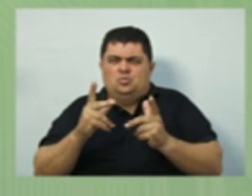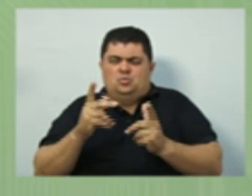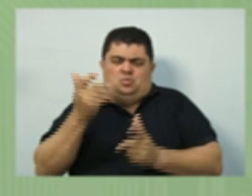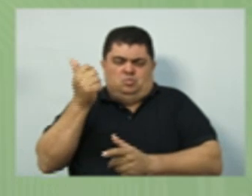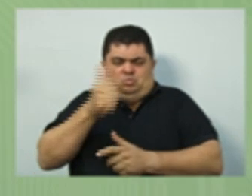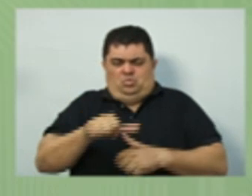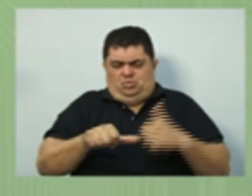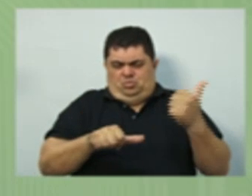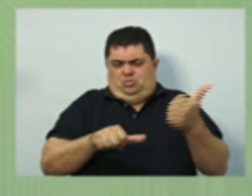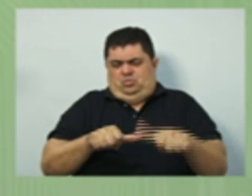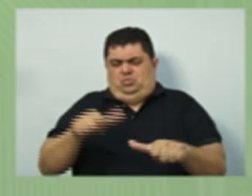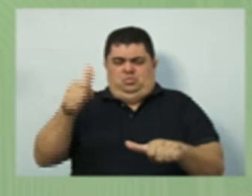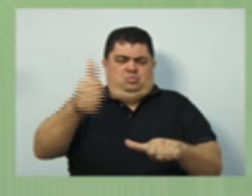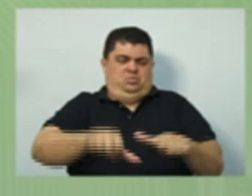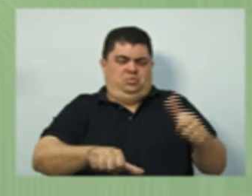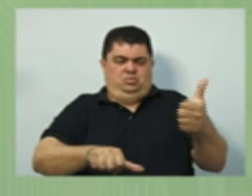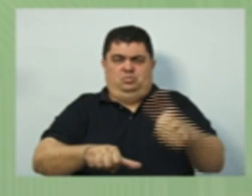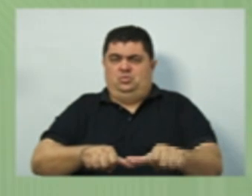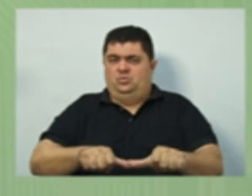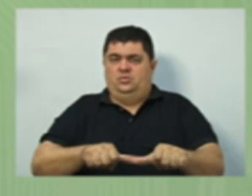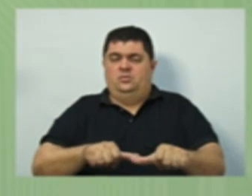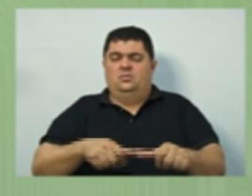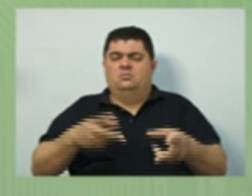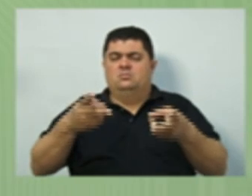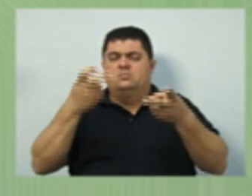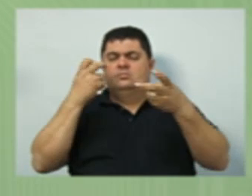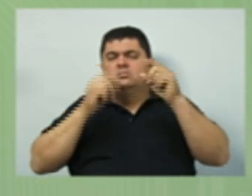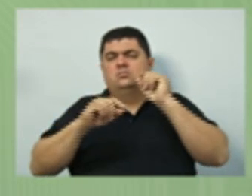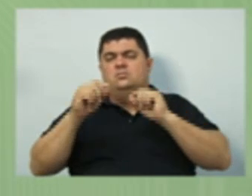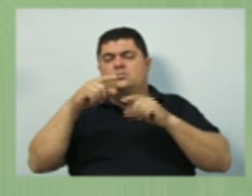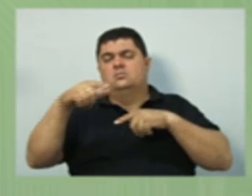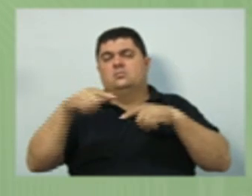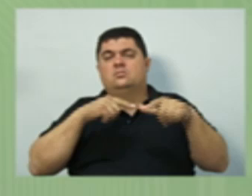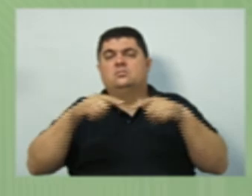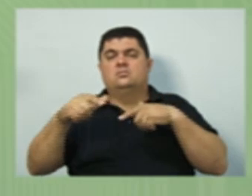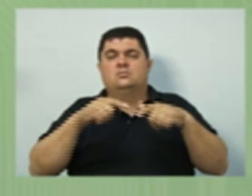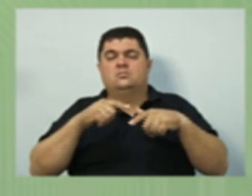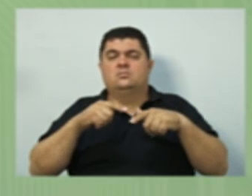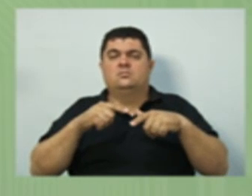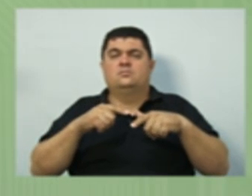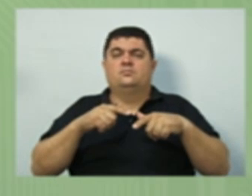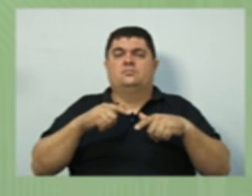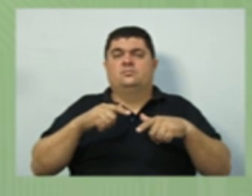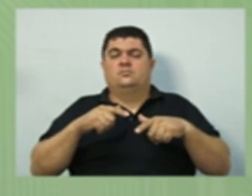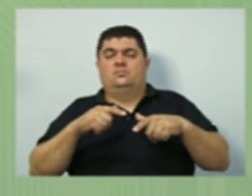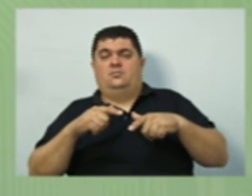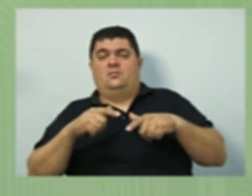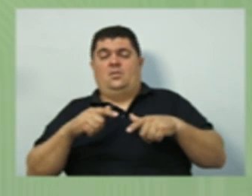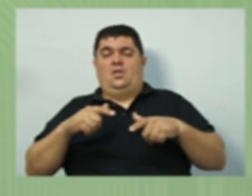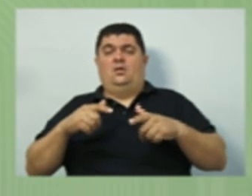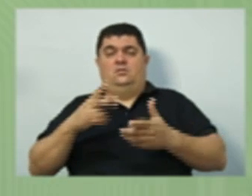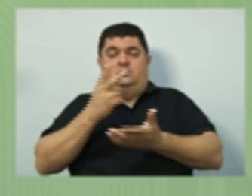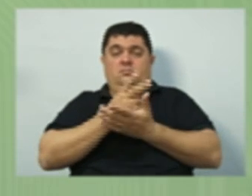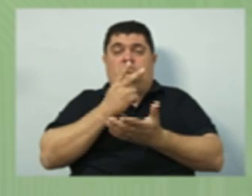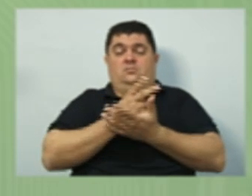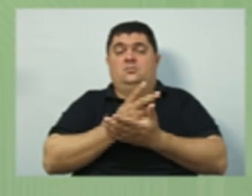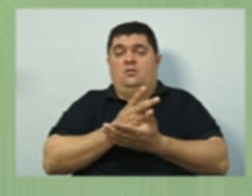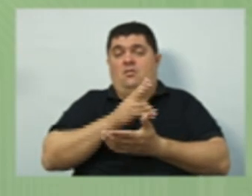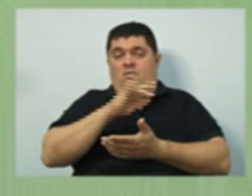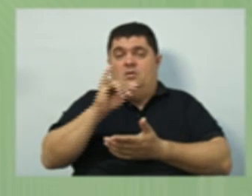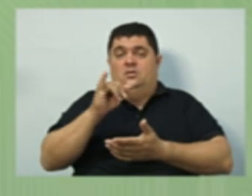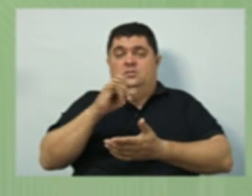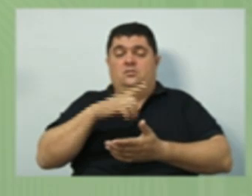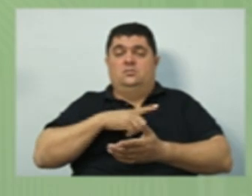vimos até esse momento nos supõe a perceber como que o trabalho, nesse sentido que nós trabalhamos nesse início, ele realmente